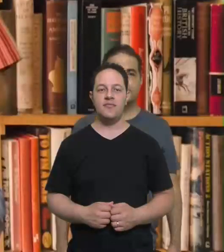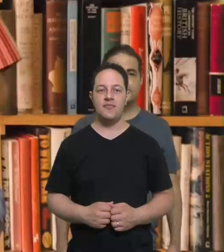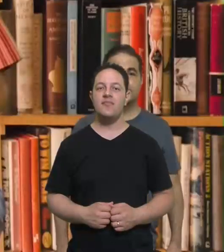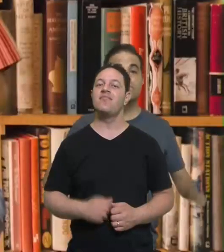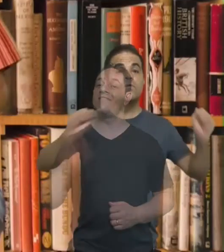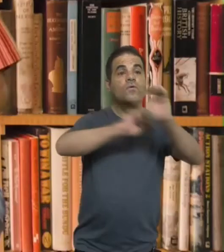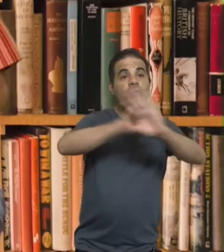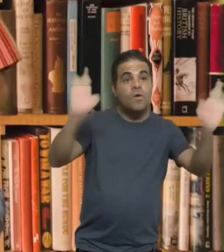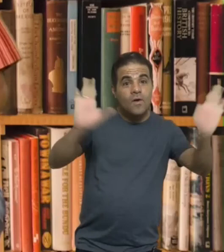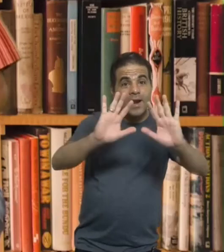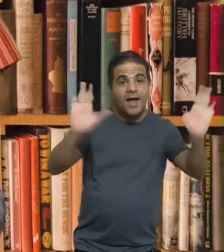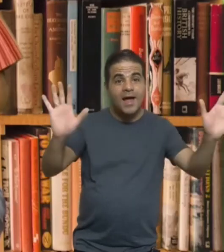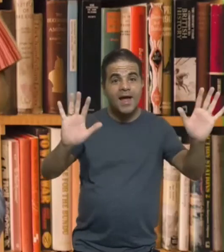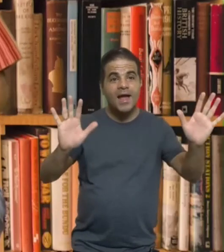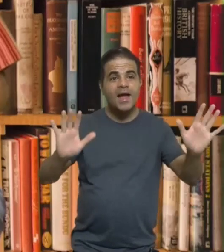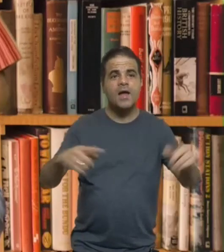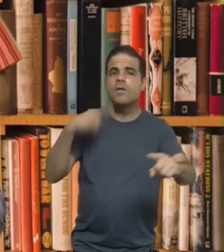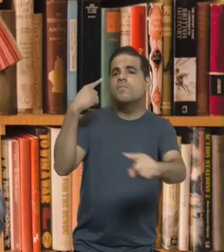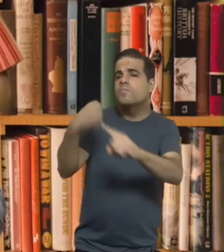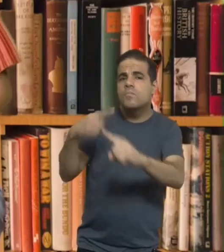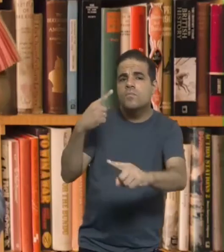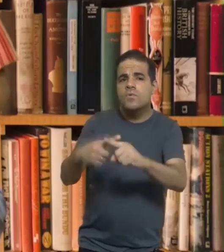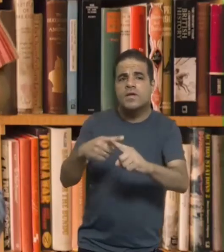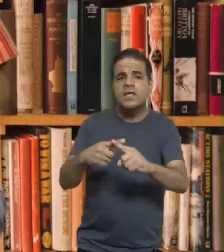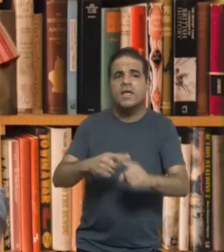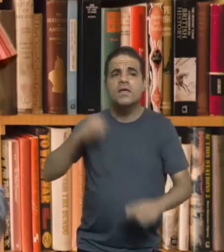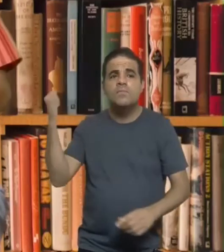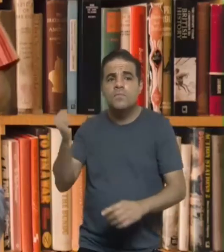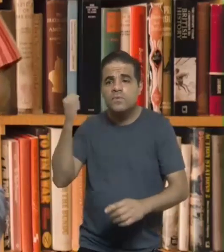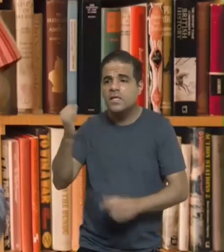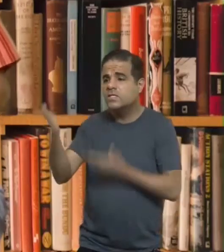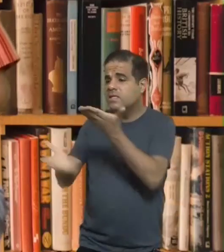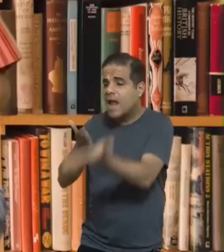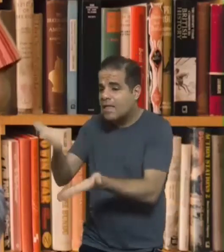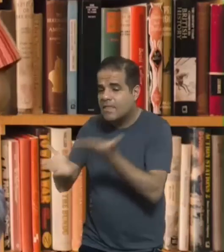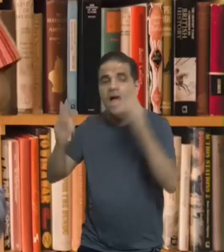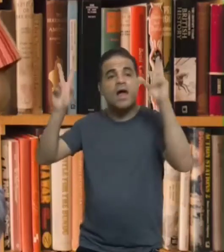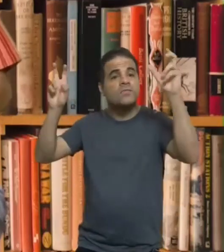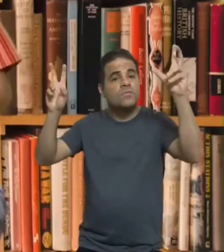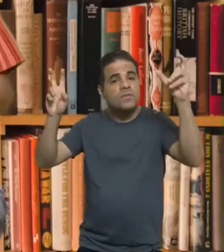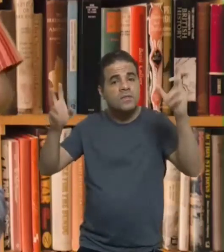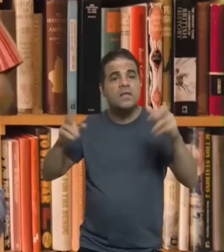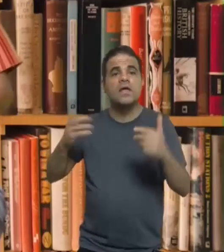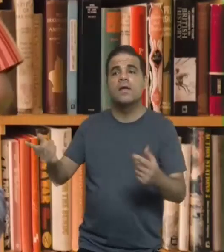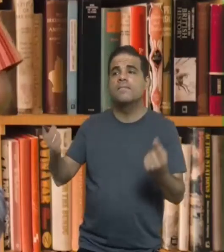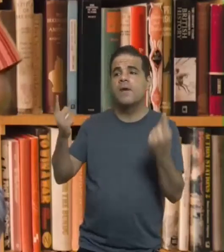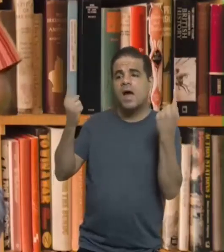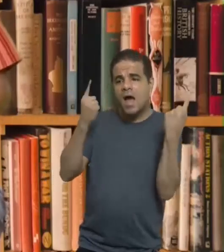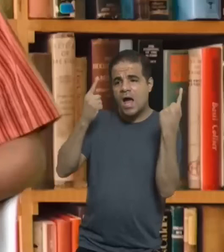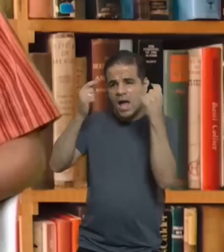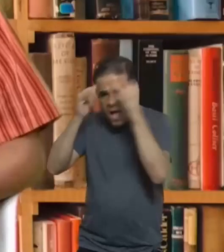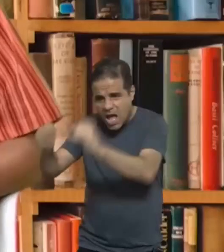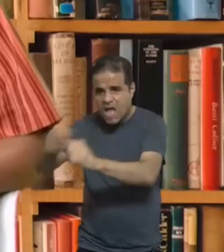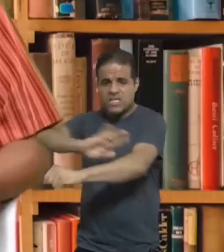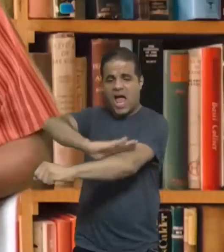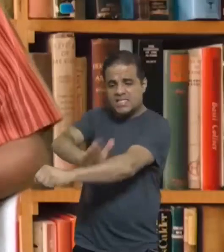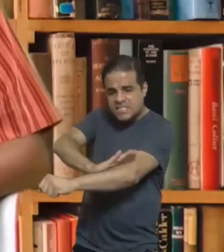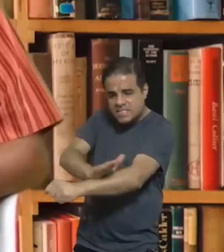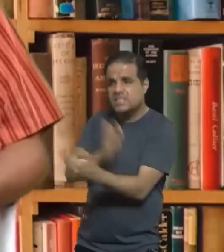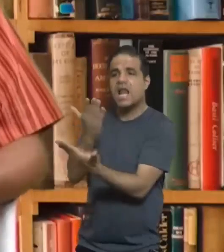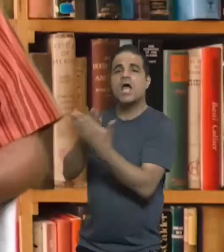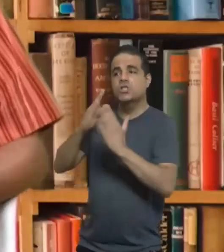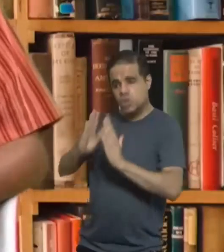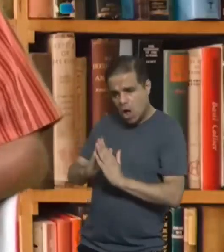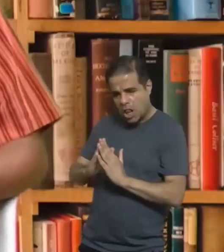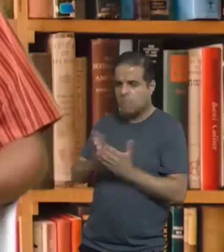Olá Porque é importante tratarmos a questão anti-racista na escola bem